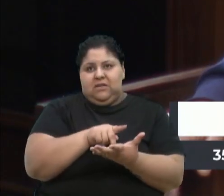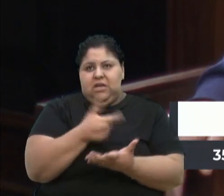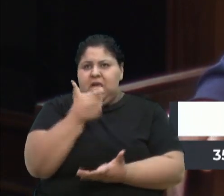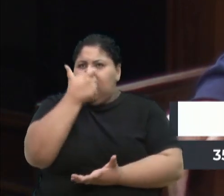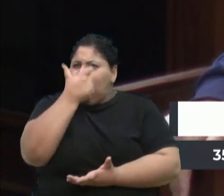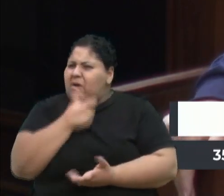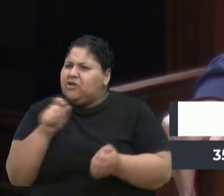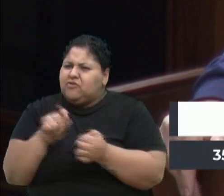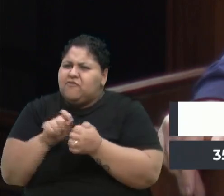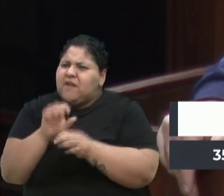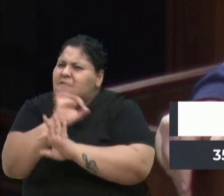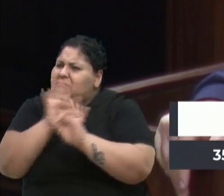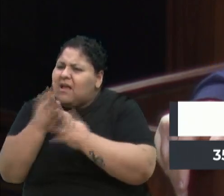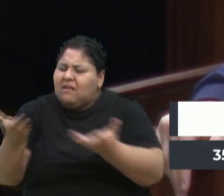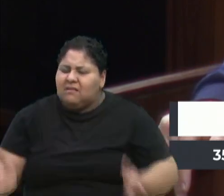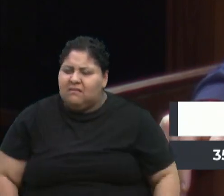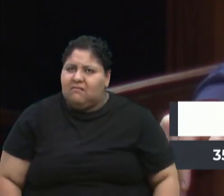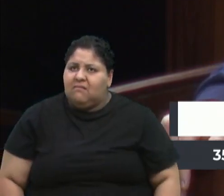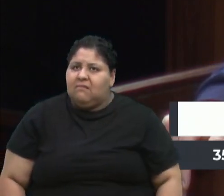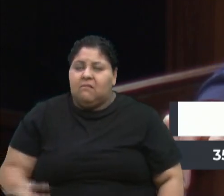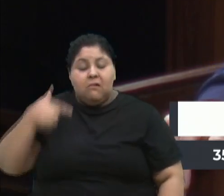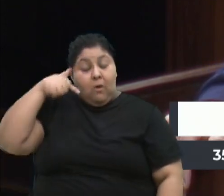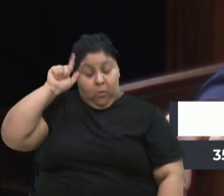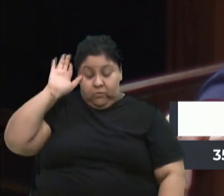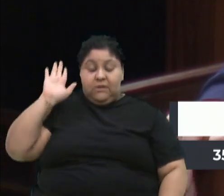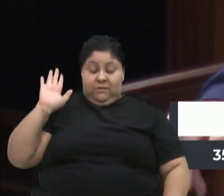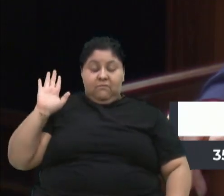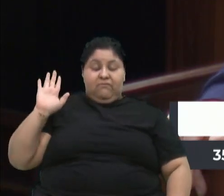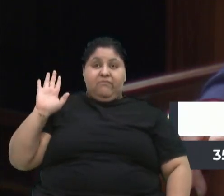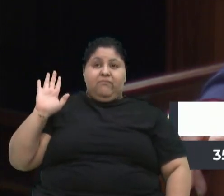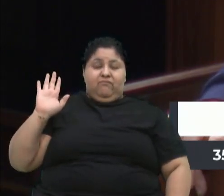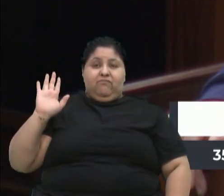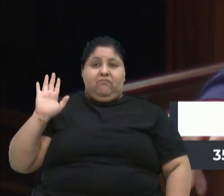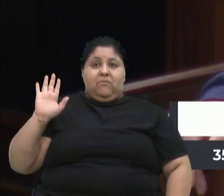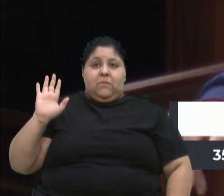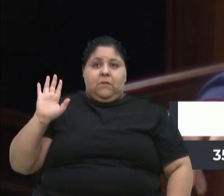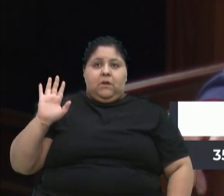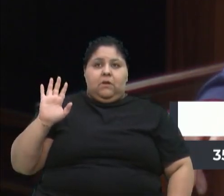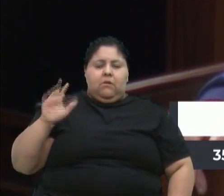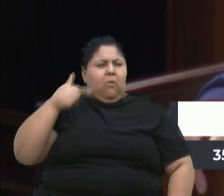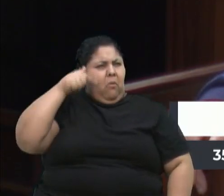sendo feito. Ontem, não deu ontem,